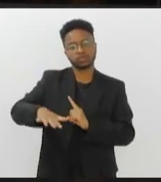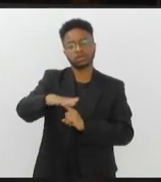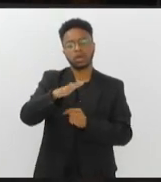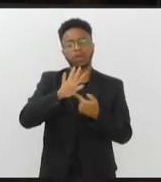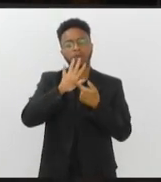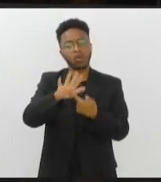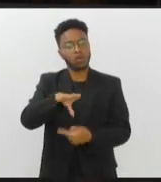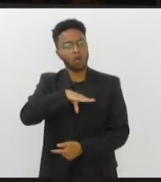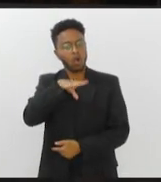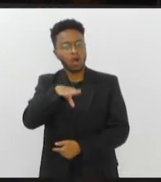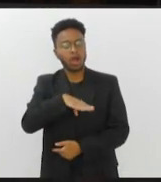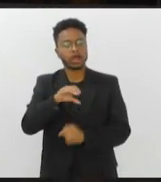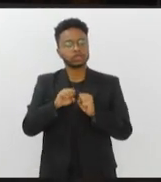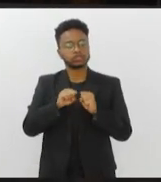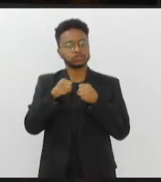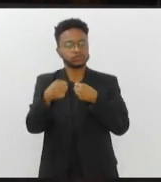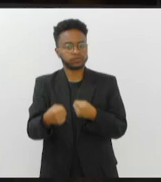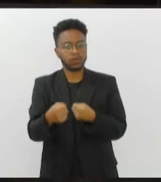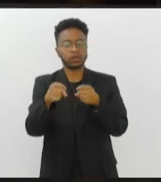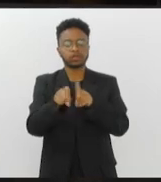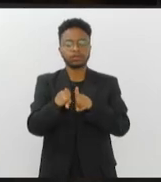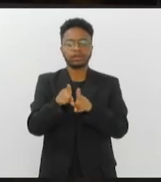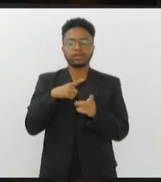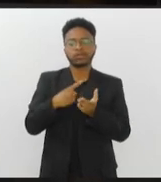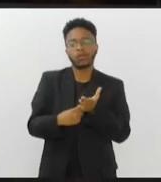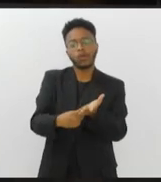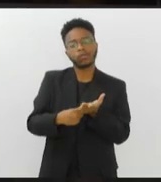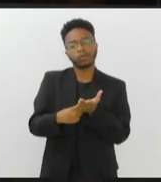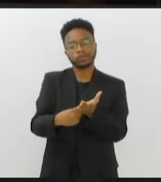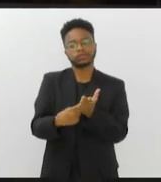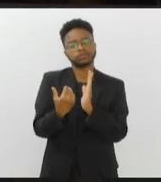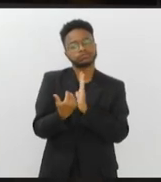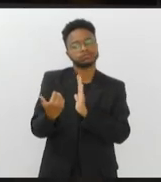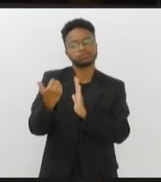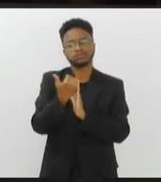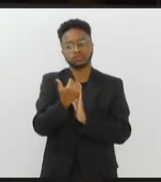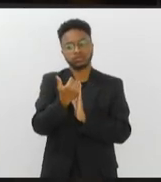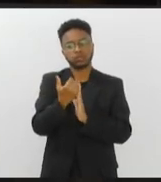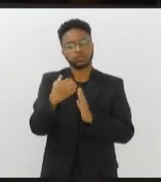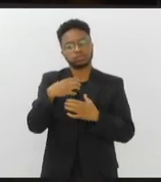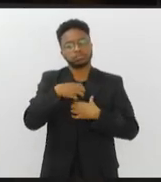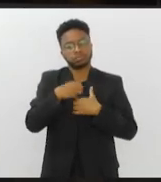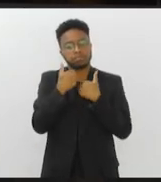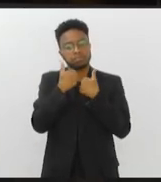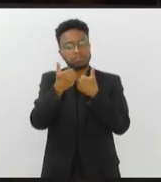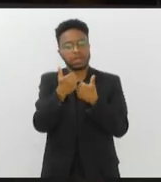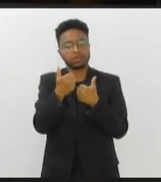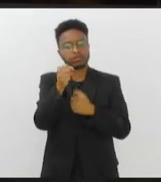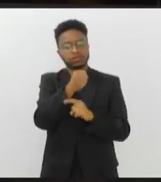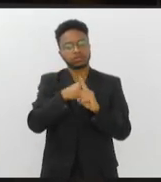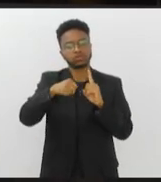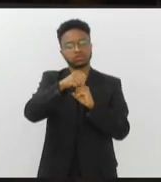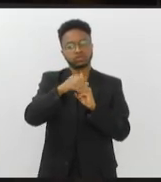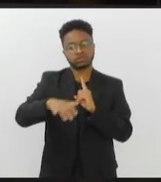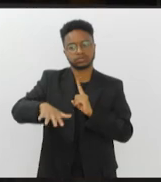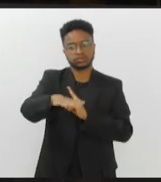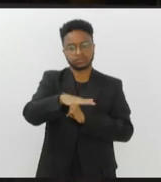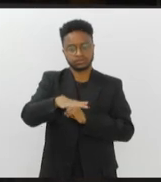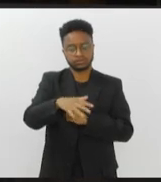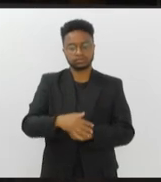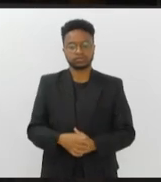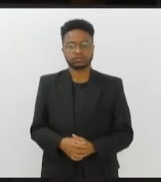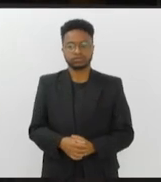coragem, determinação e um compromisso inabalável com o bem-estar comum. Seu